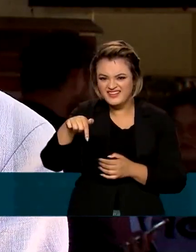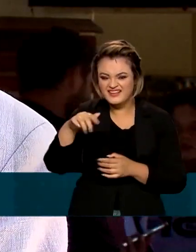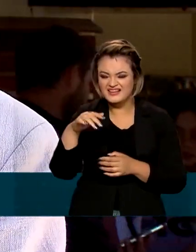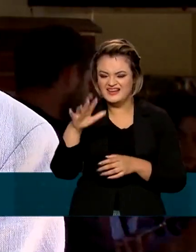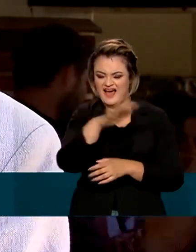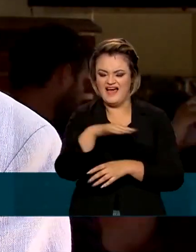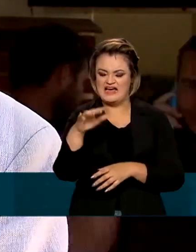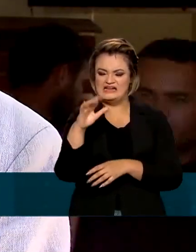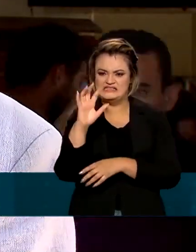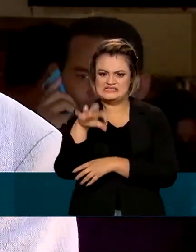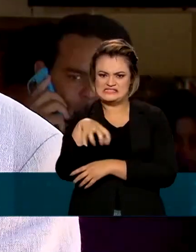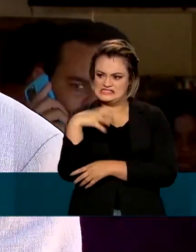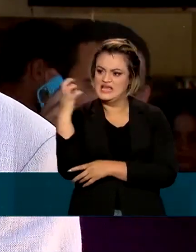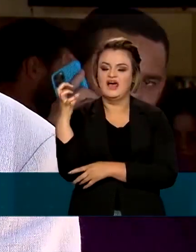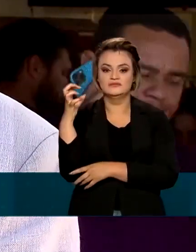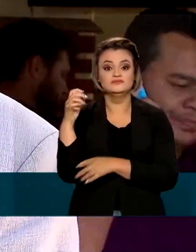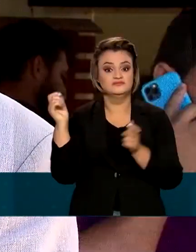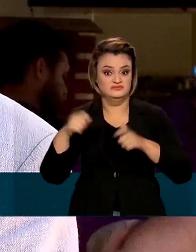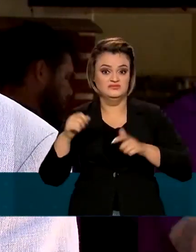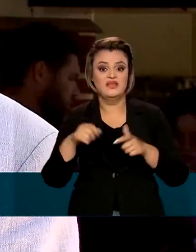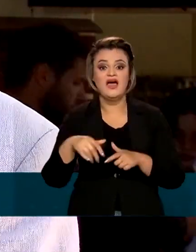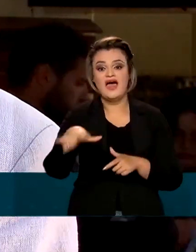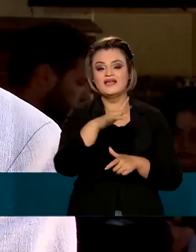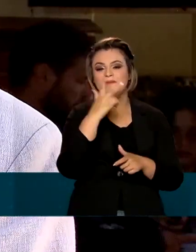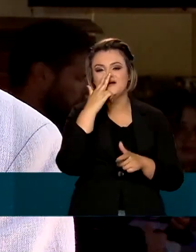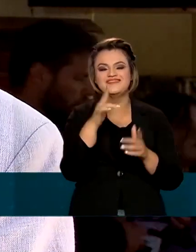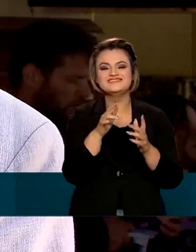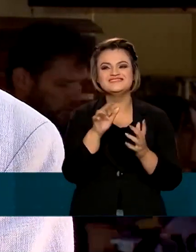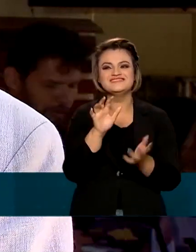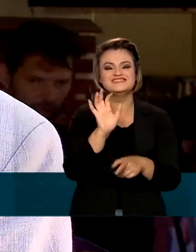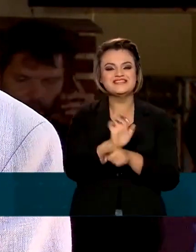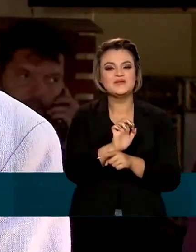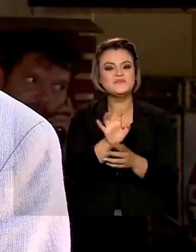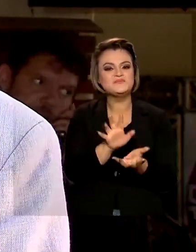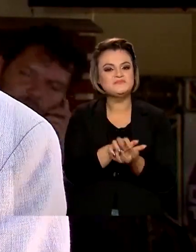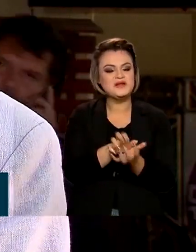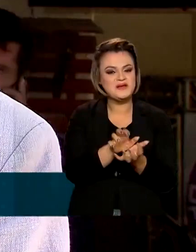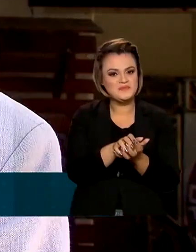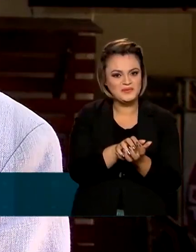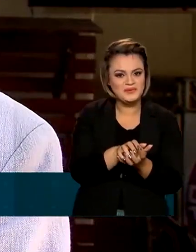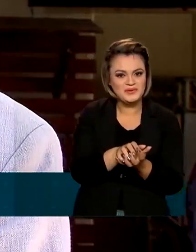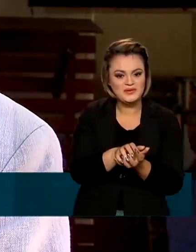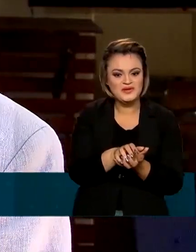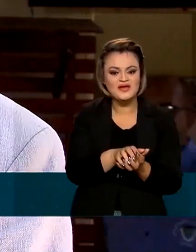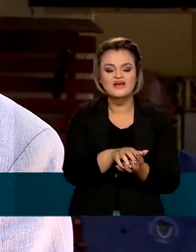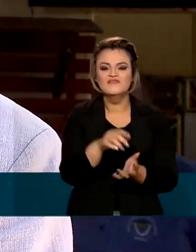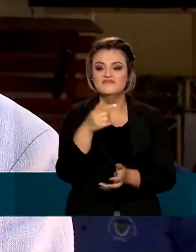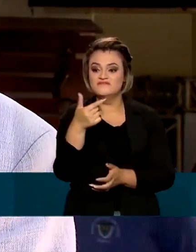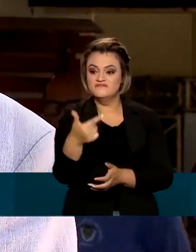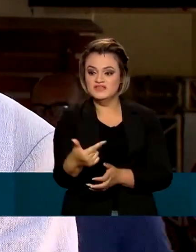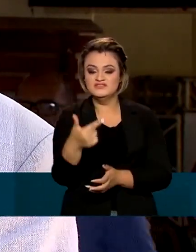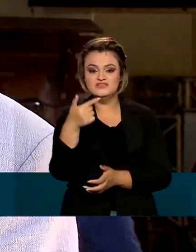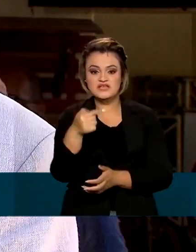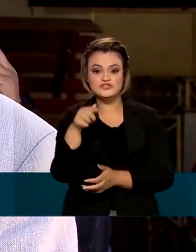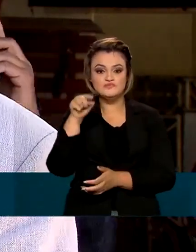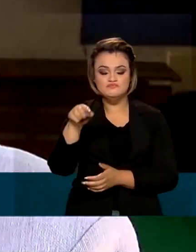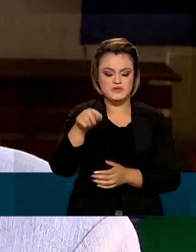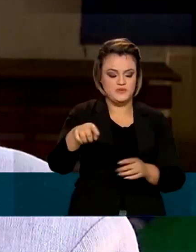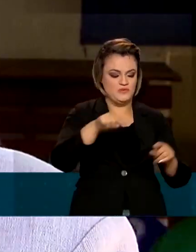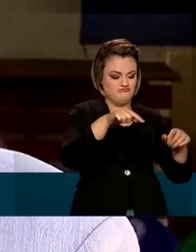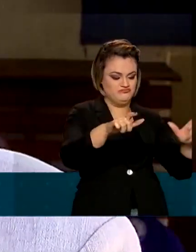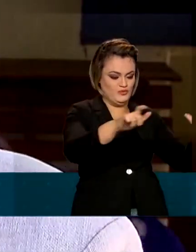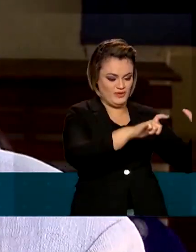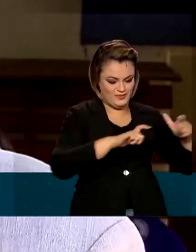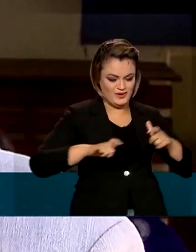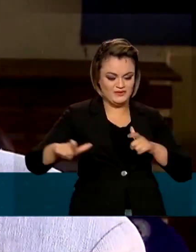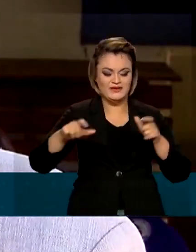aqui uma área do tamanho do estado de Pernambuco, né? Uma área com mais de 27 mil propriedades de pequenos produtores. Então